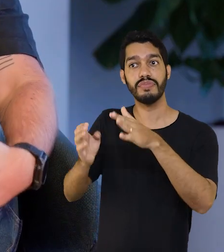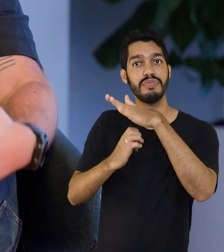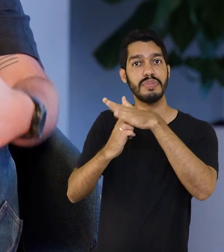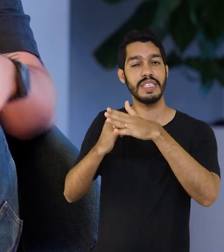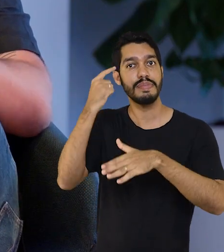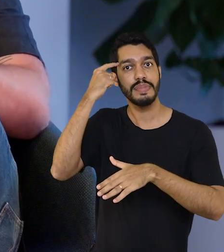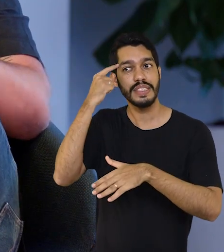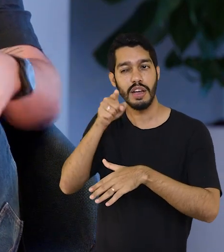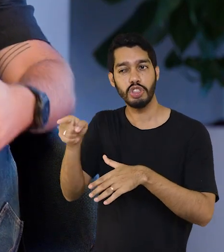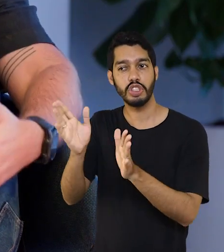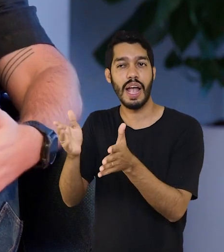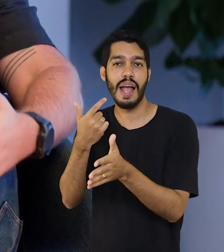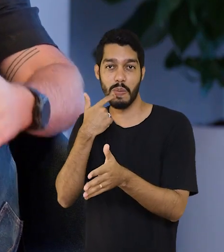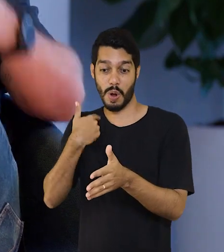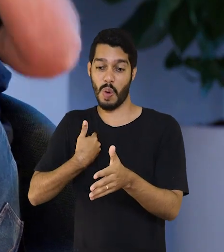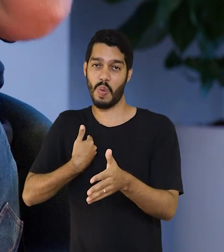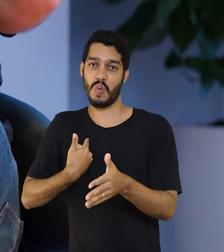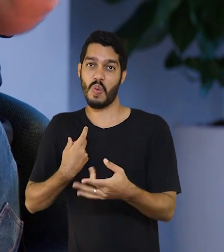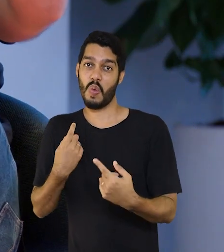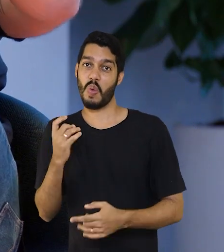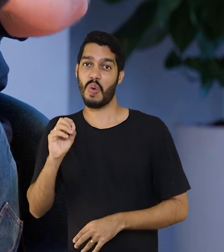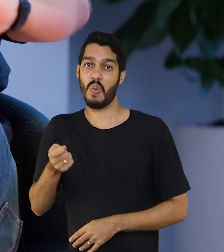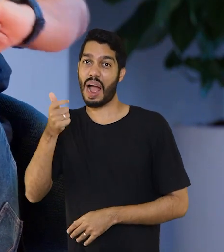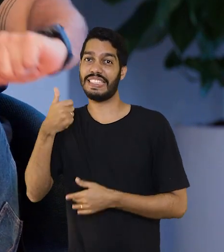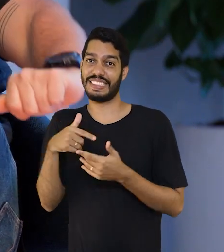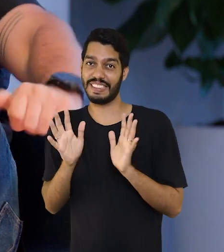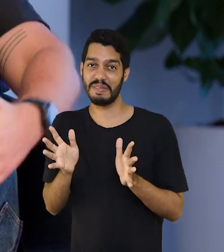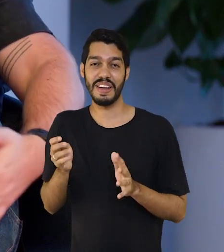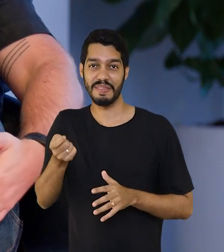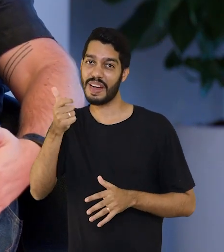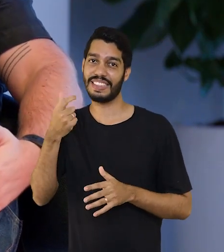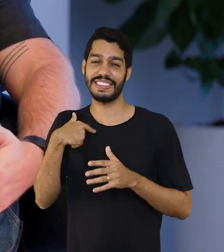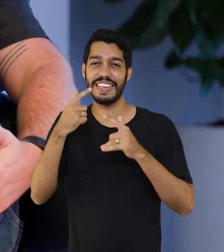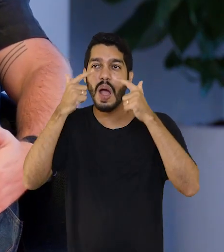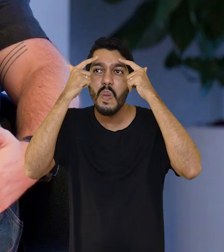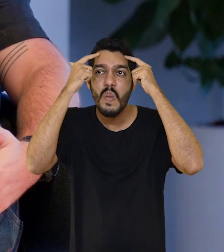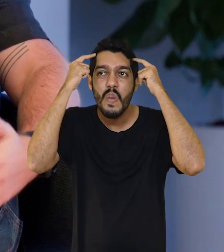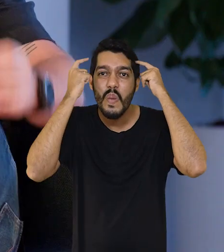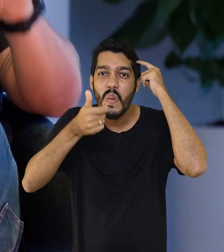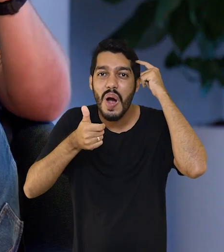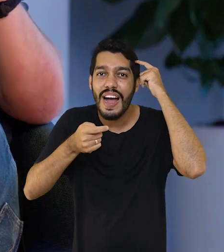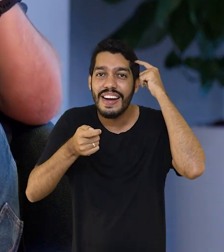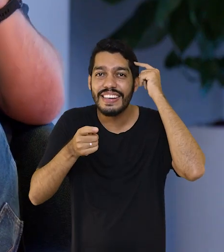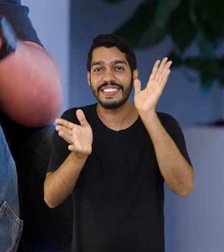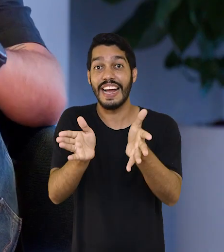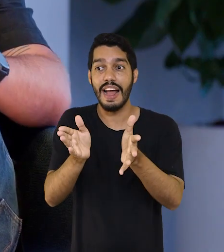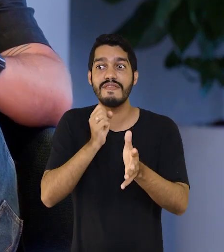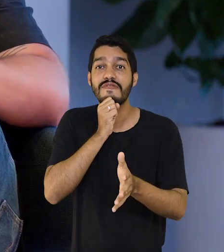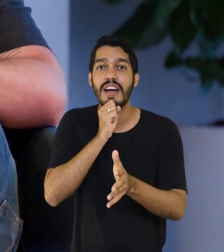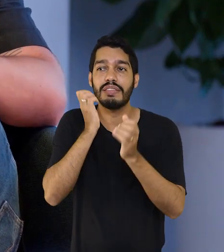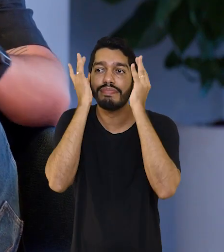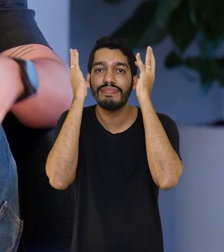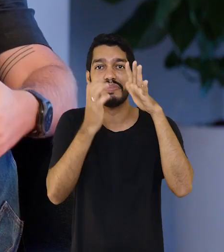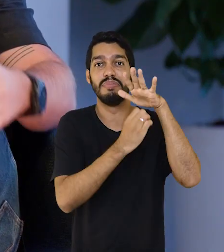seus cabelos grisalhos. Estou chegando nessa fase. Mas a real é que os dados... É o tal do mercado